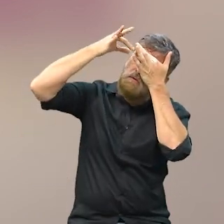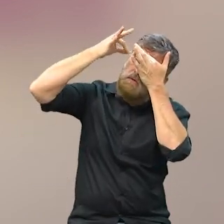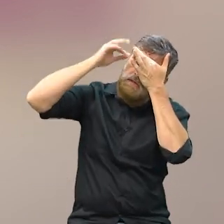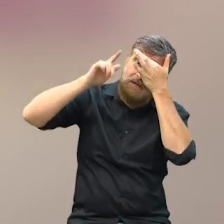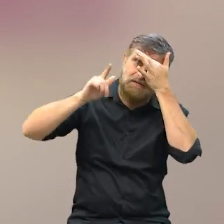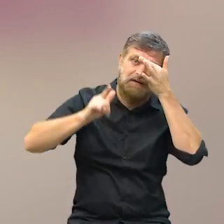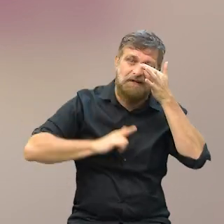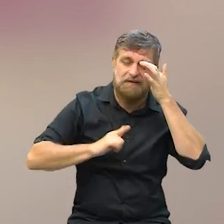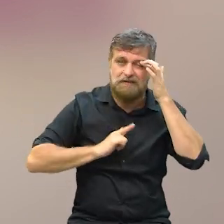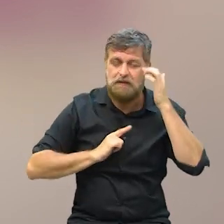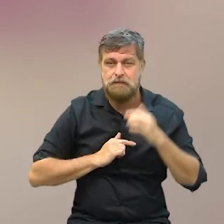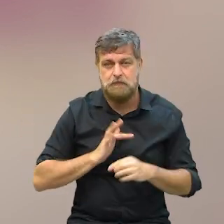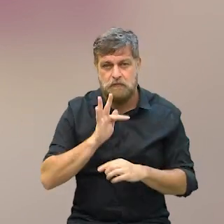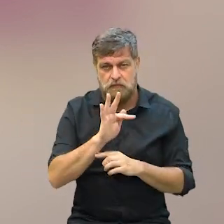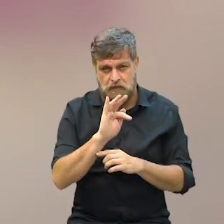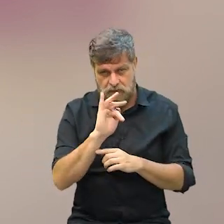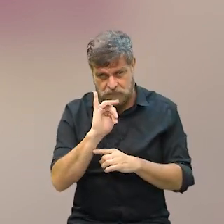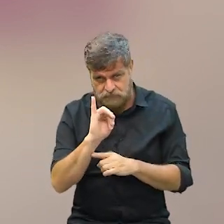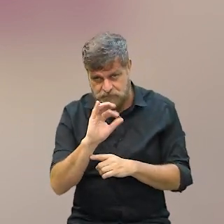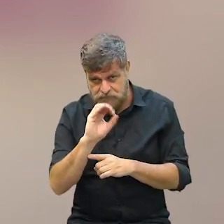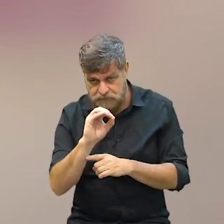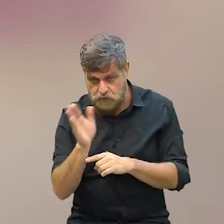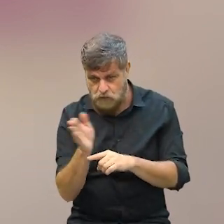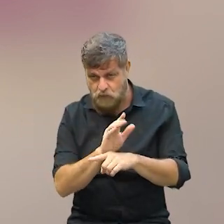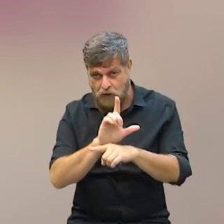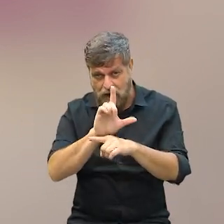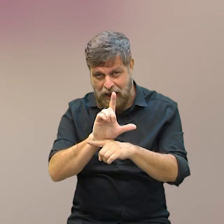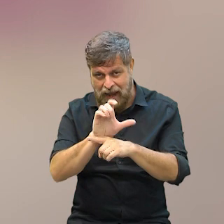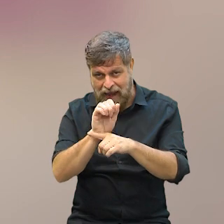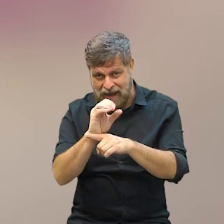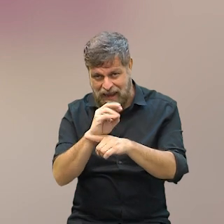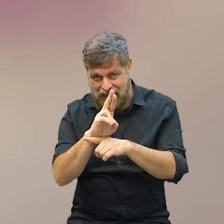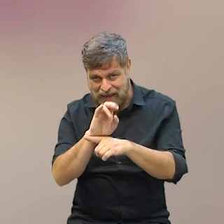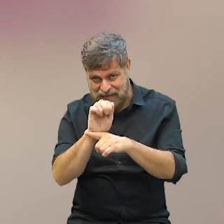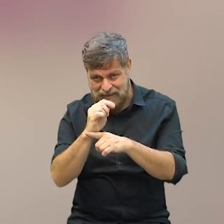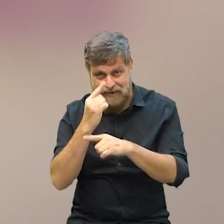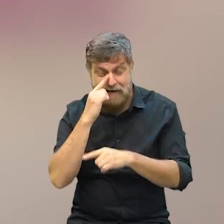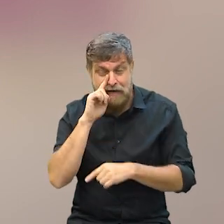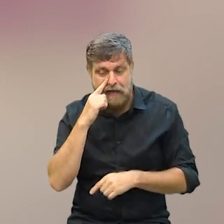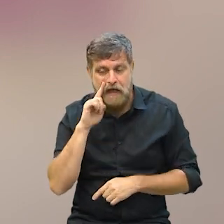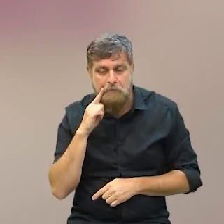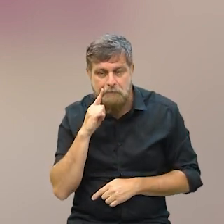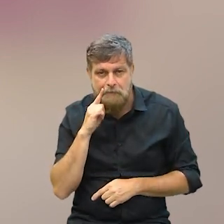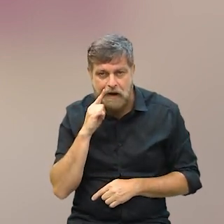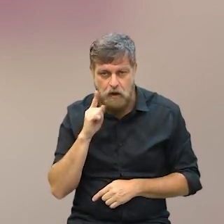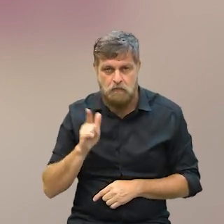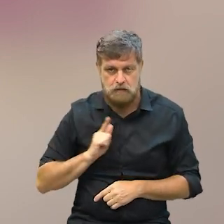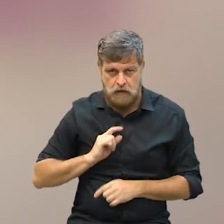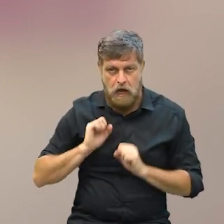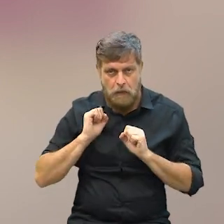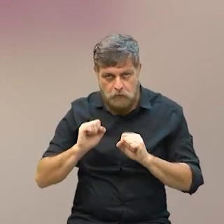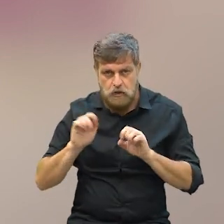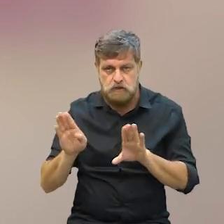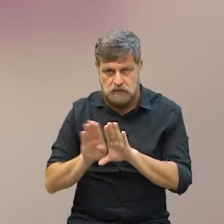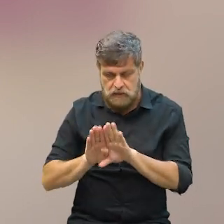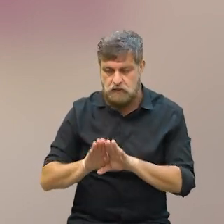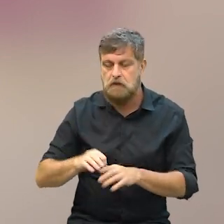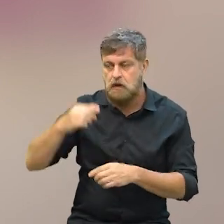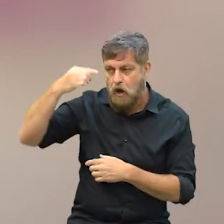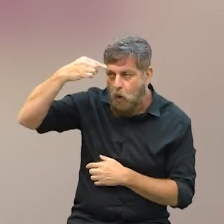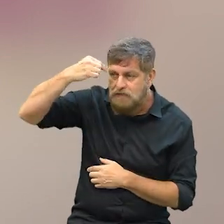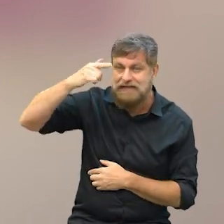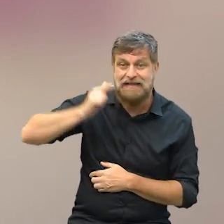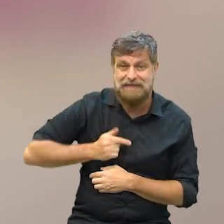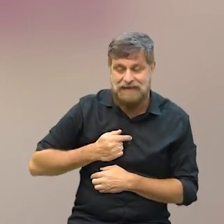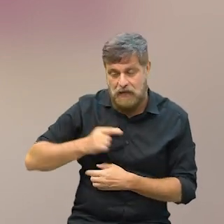contínuo são filmes lacrimais, artificiais, né? Esse sim você pode usar, porque é um componente da lágrima, né?